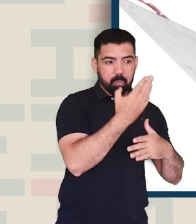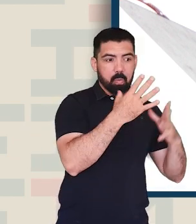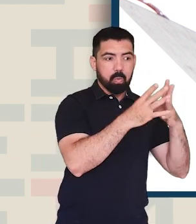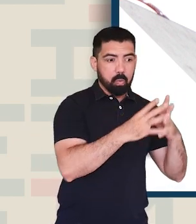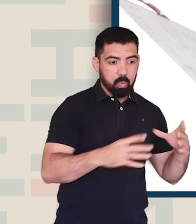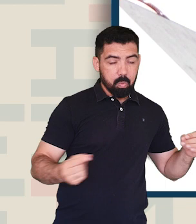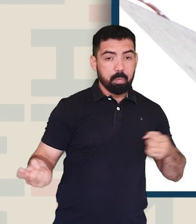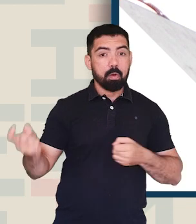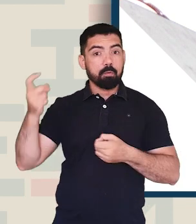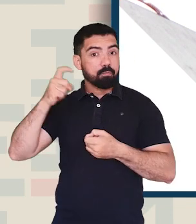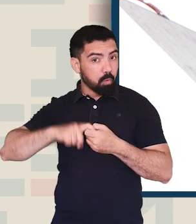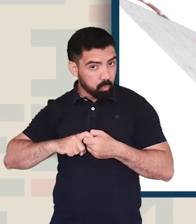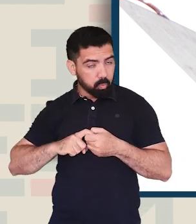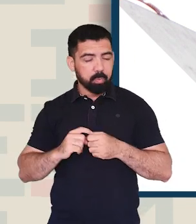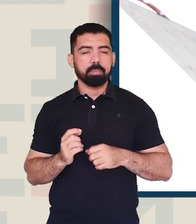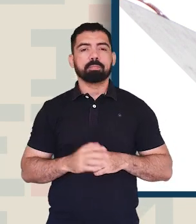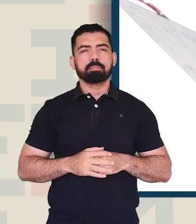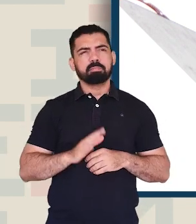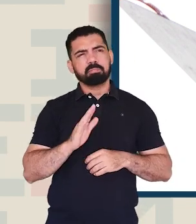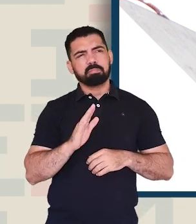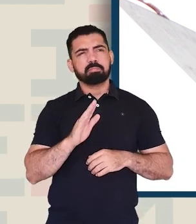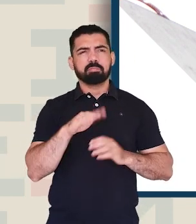passado, né?